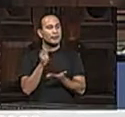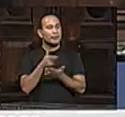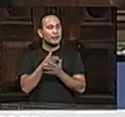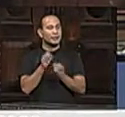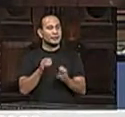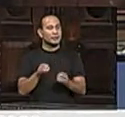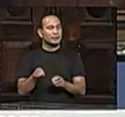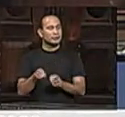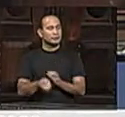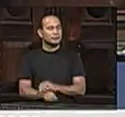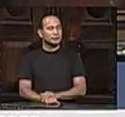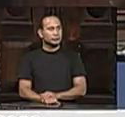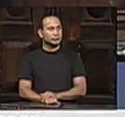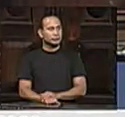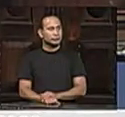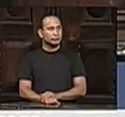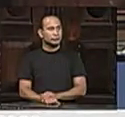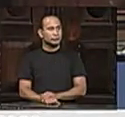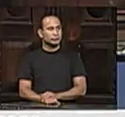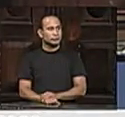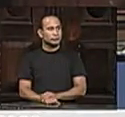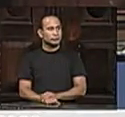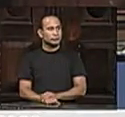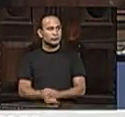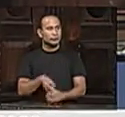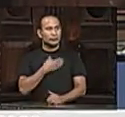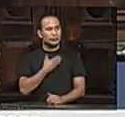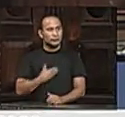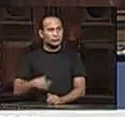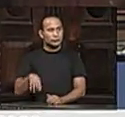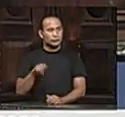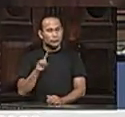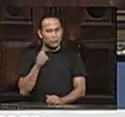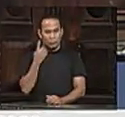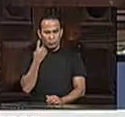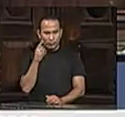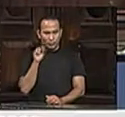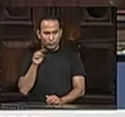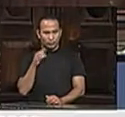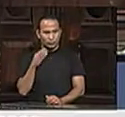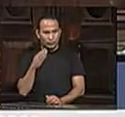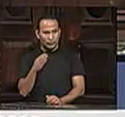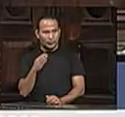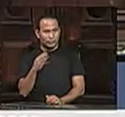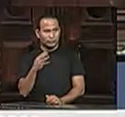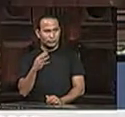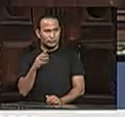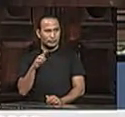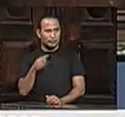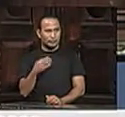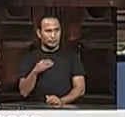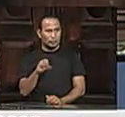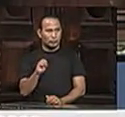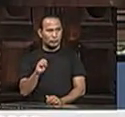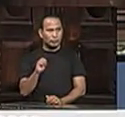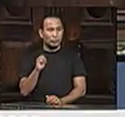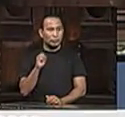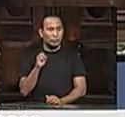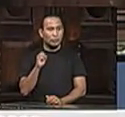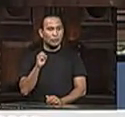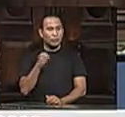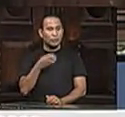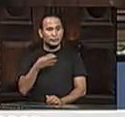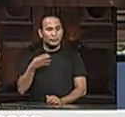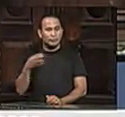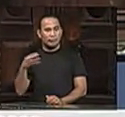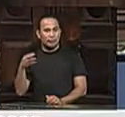educação, o governo só praticou desses 1,4 bilhões, 400 e poucos milhões de